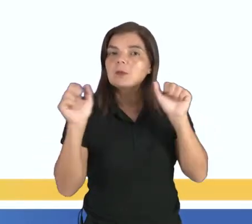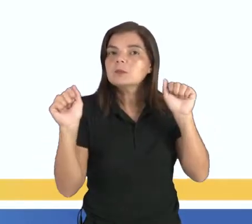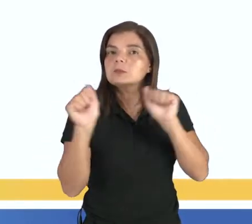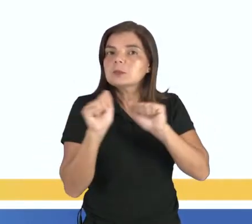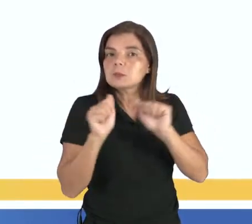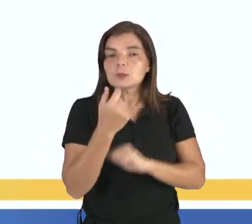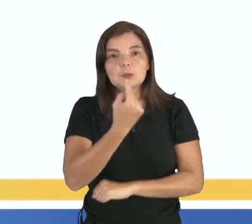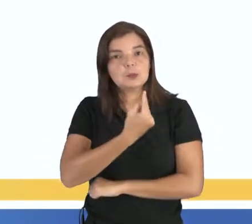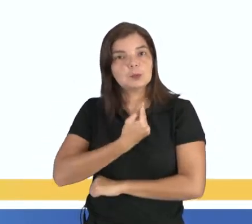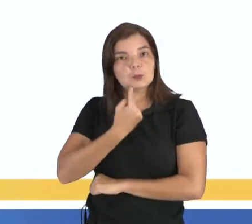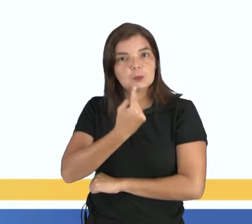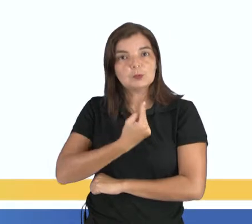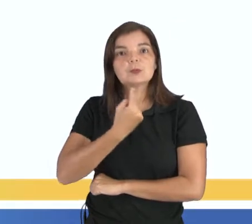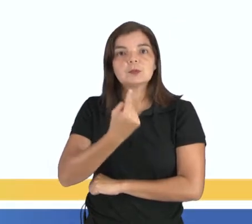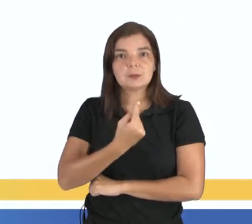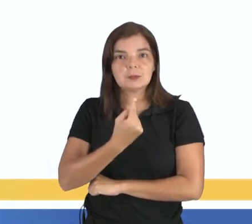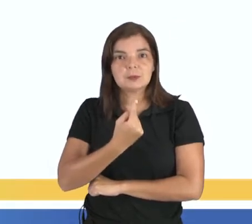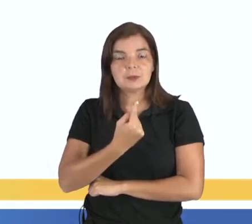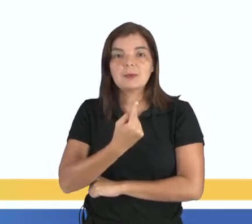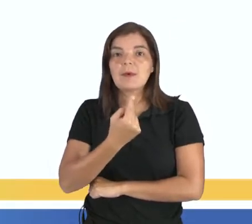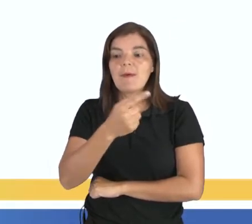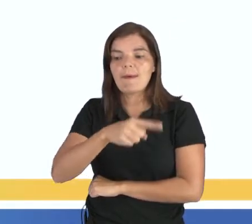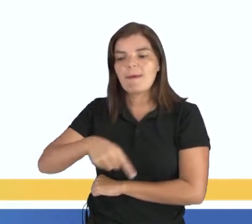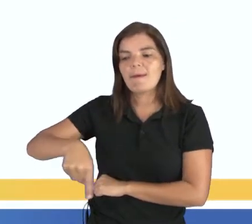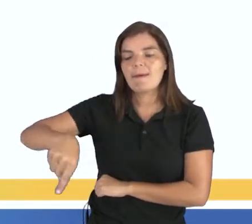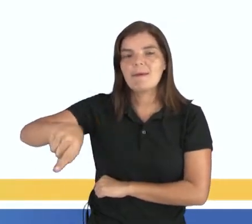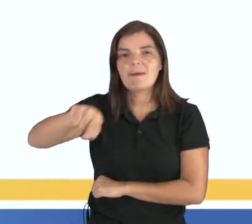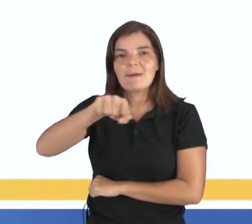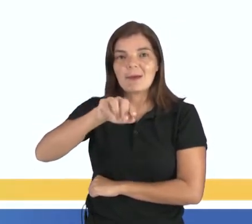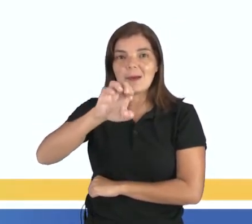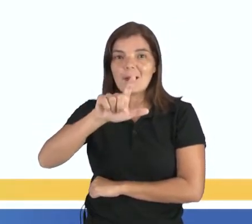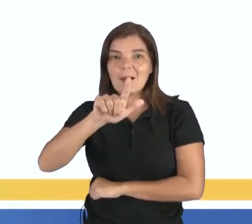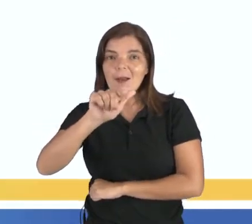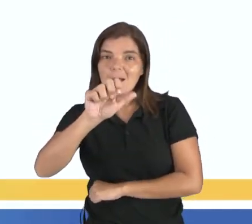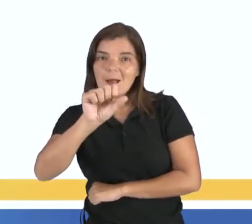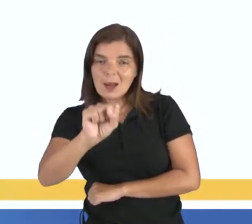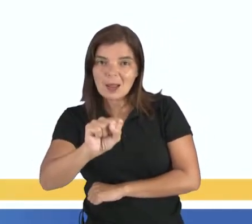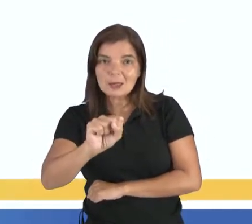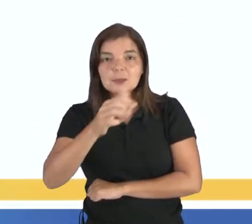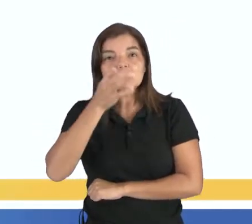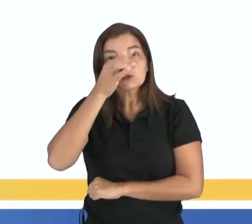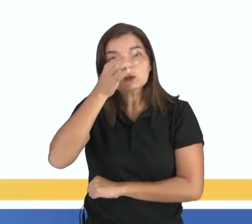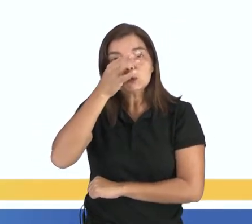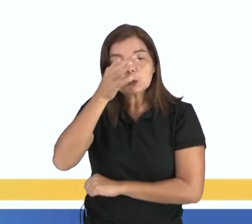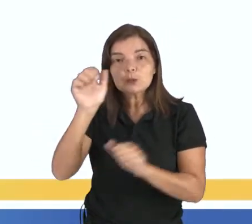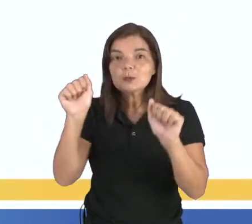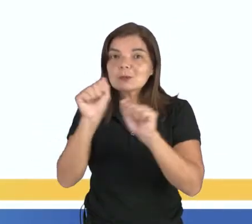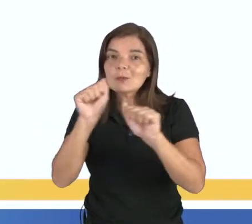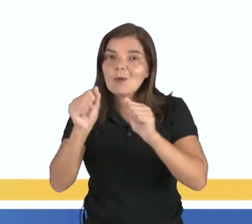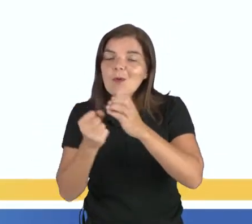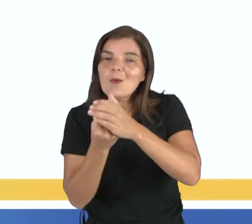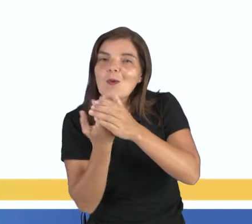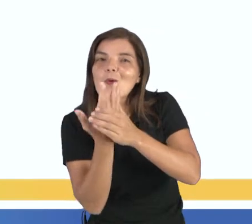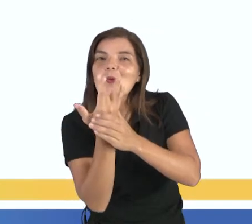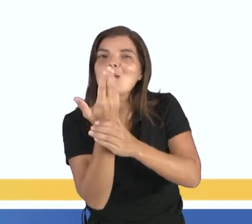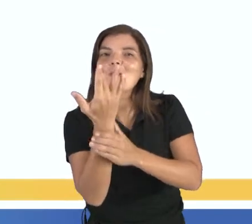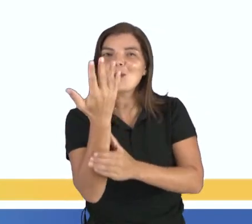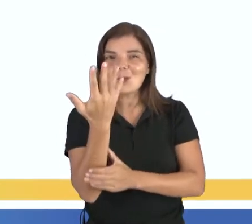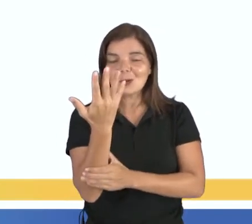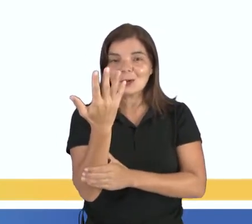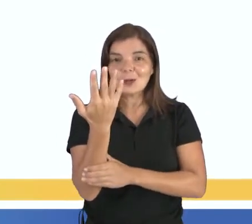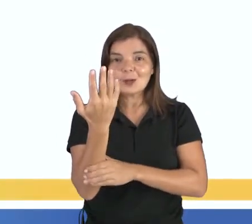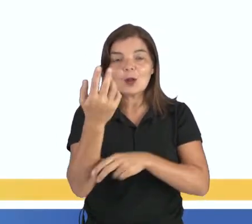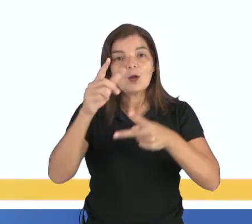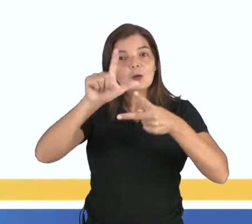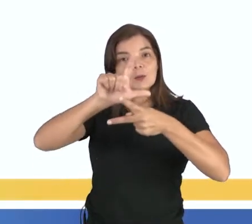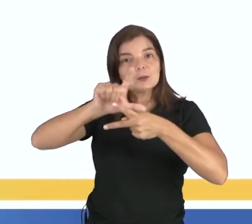singular, singular no verbo. Elas adoram quando as flores desabrocham na primavera. Então, elas adoram.